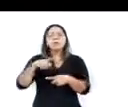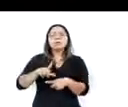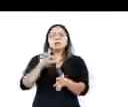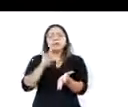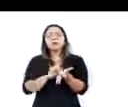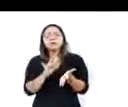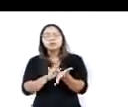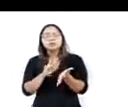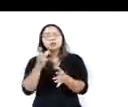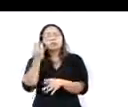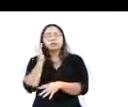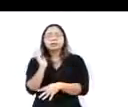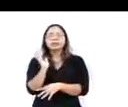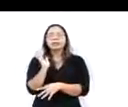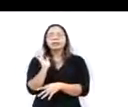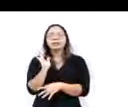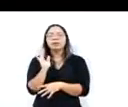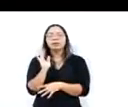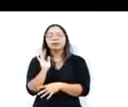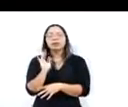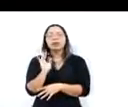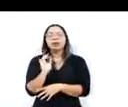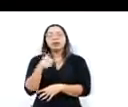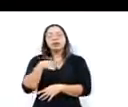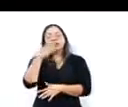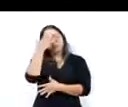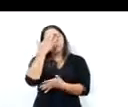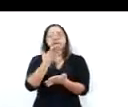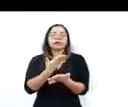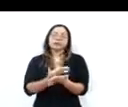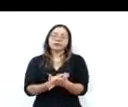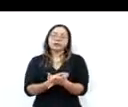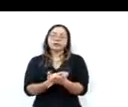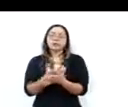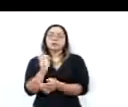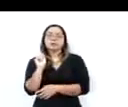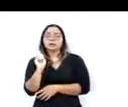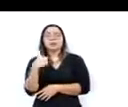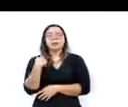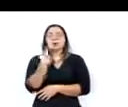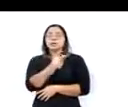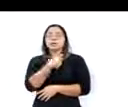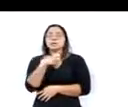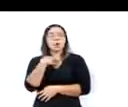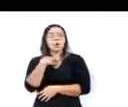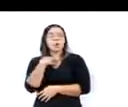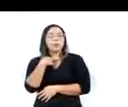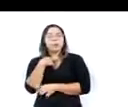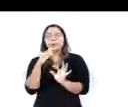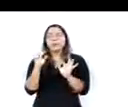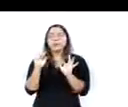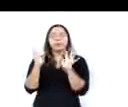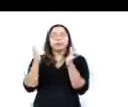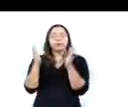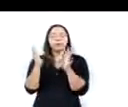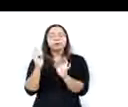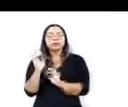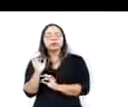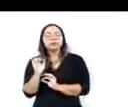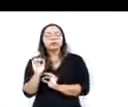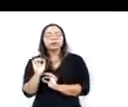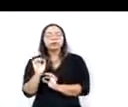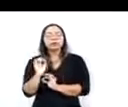Então, acredito eu que a gente não pode, de repente, nesse momento, se restringir ao óbvio, né? O que a gente